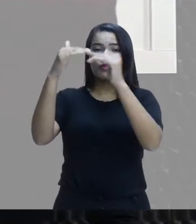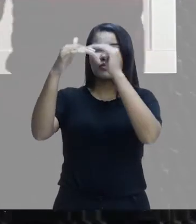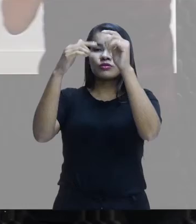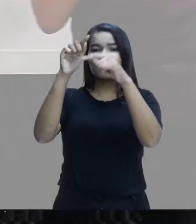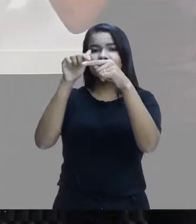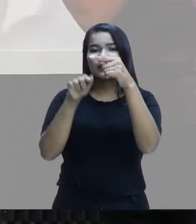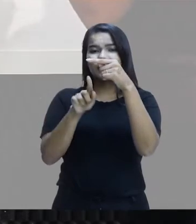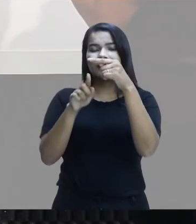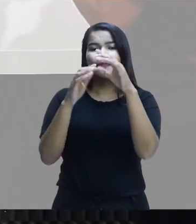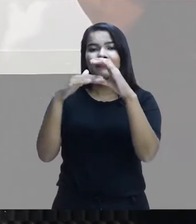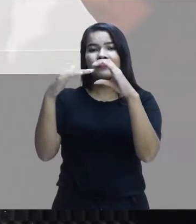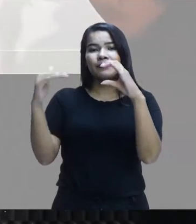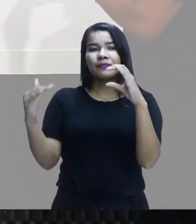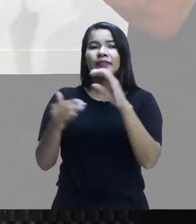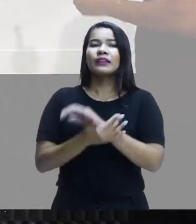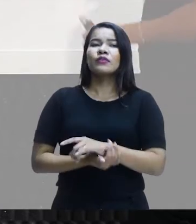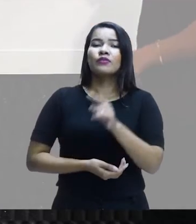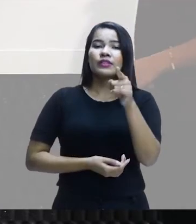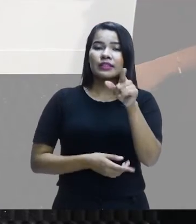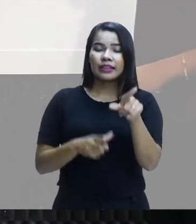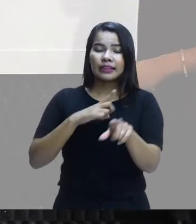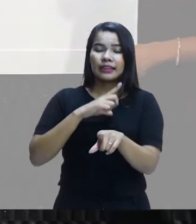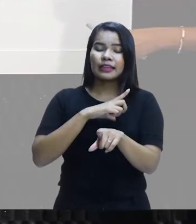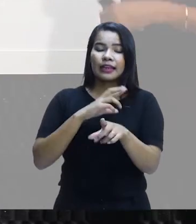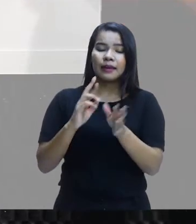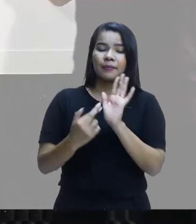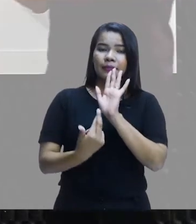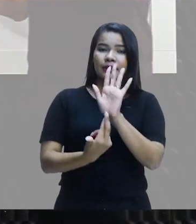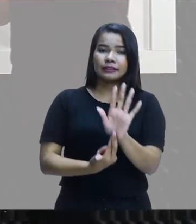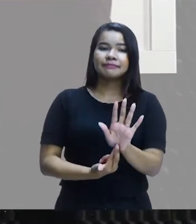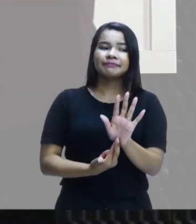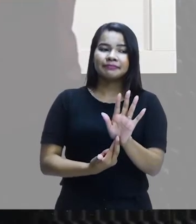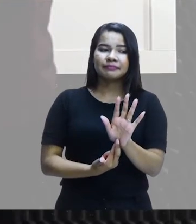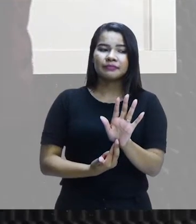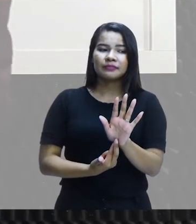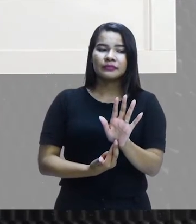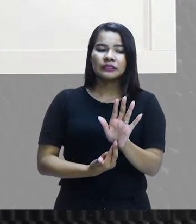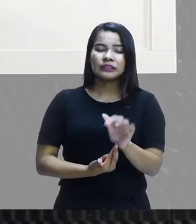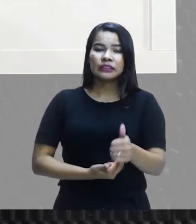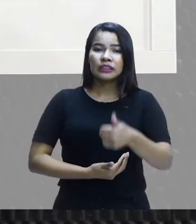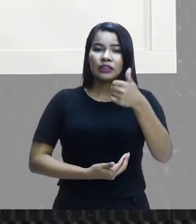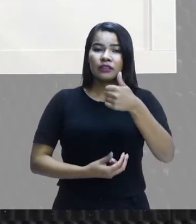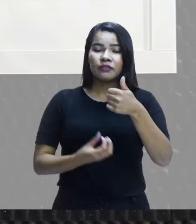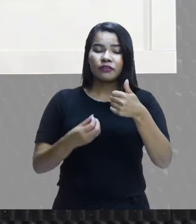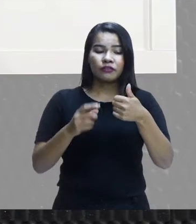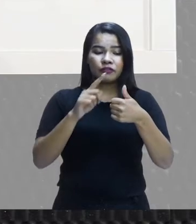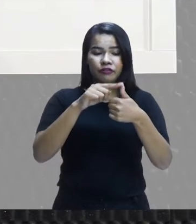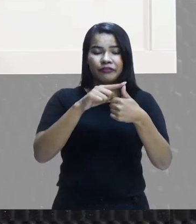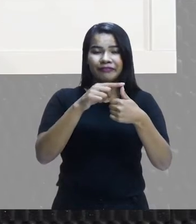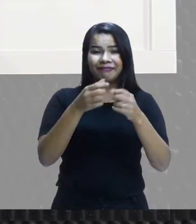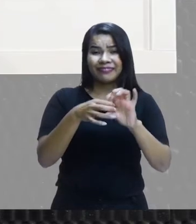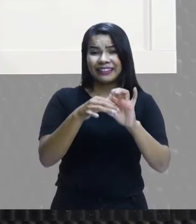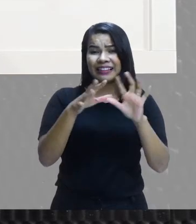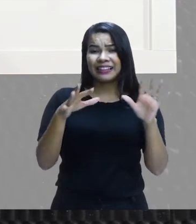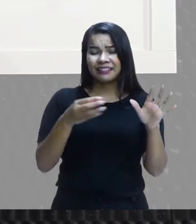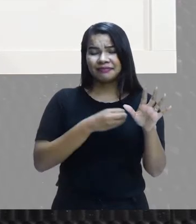aí, claro, no filo mastigófora você tem representantes, tanto representantes tal que de vida livre, quanto representantes, obviamente,